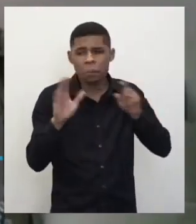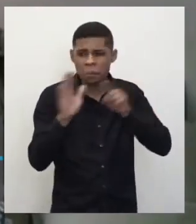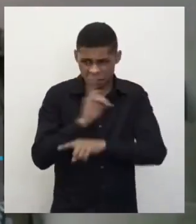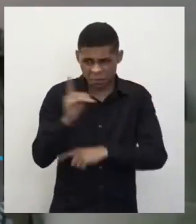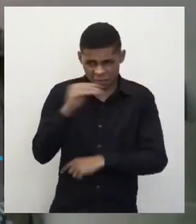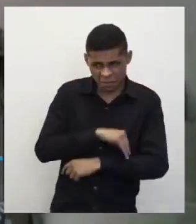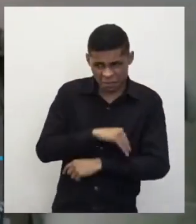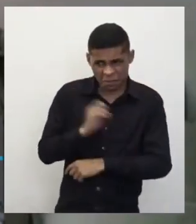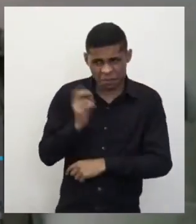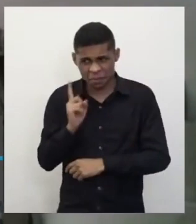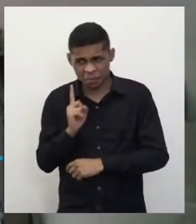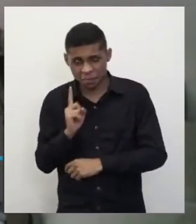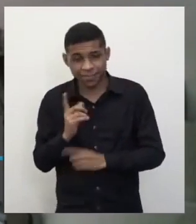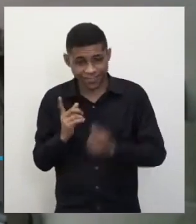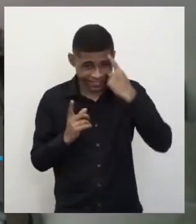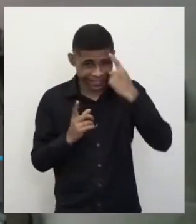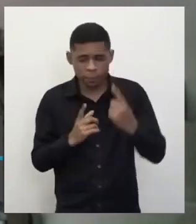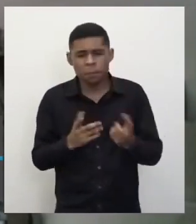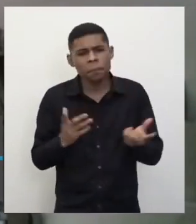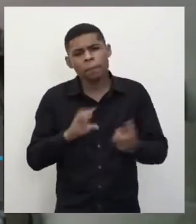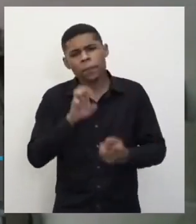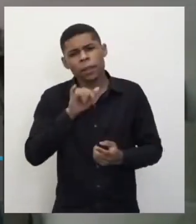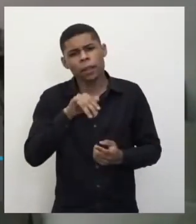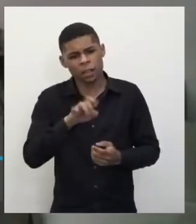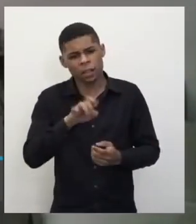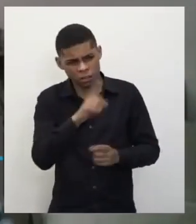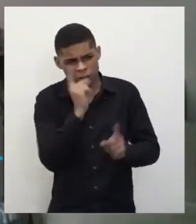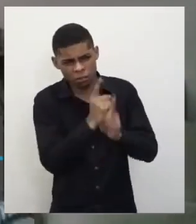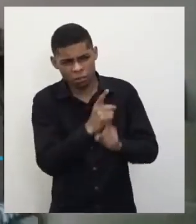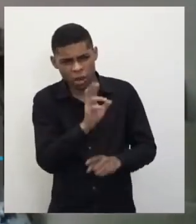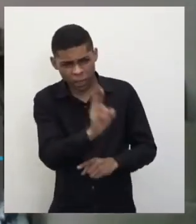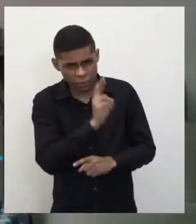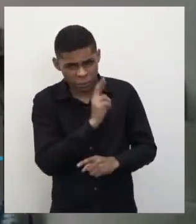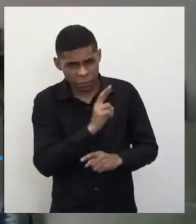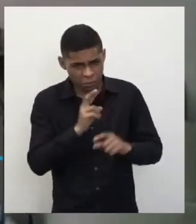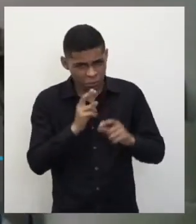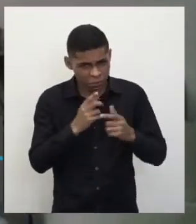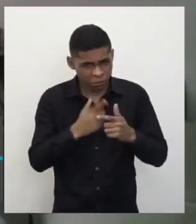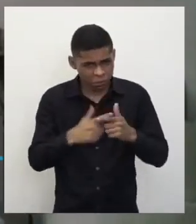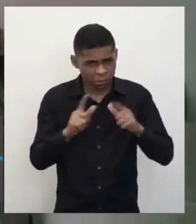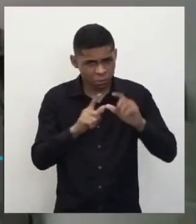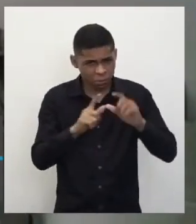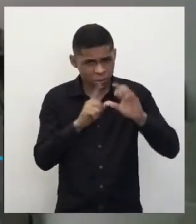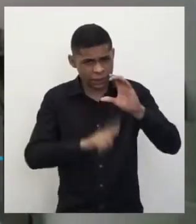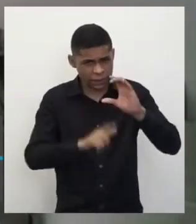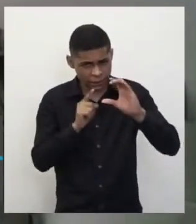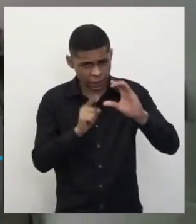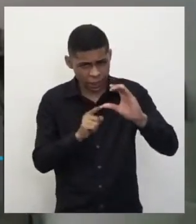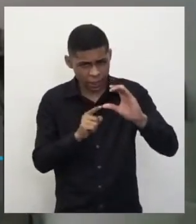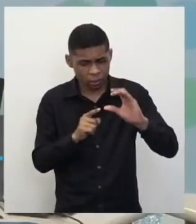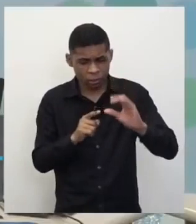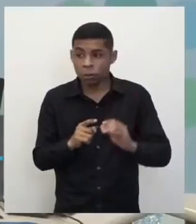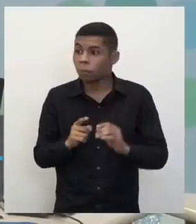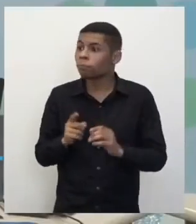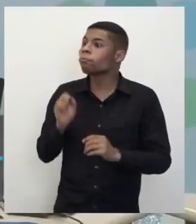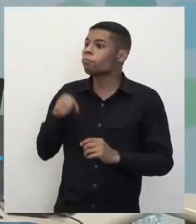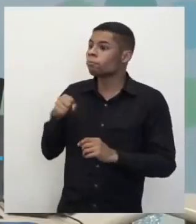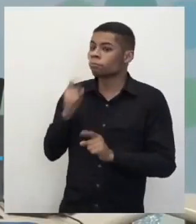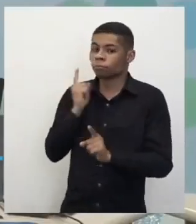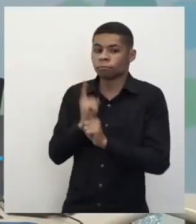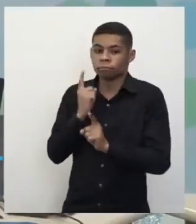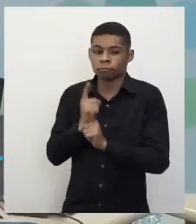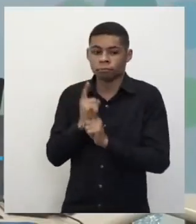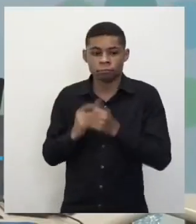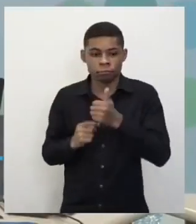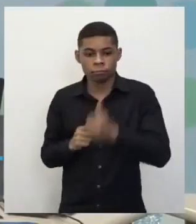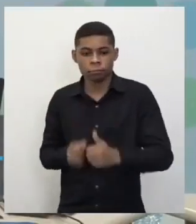Elaine, você tem alguma resposta em relação a essa C, que tenha sido diferente dessas que nós